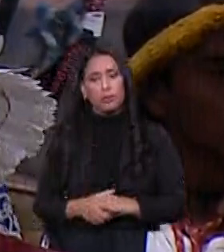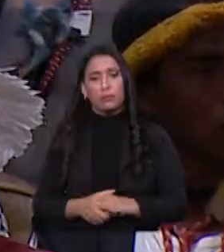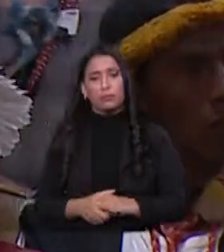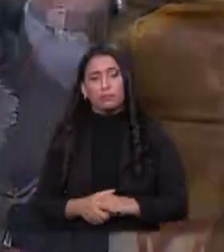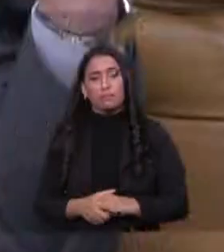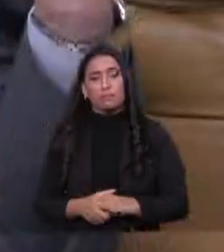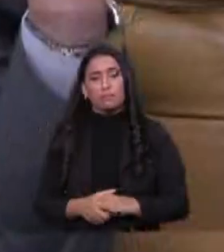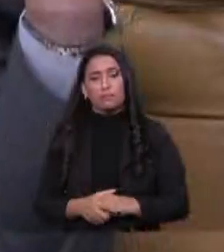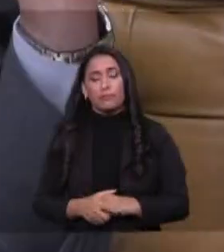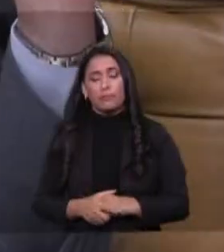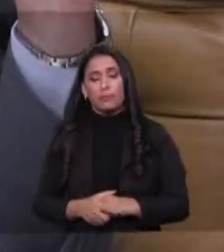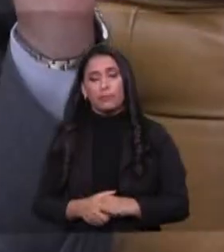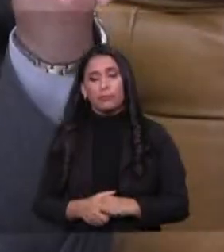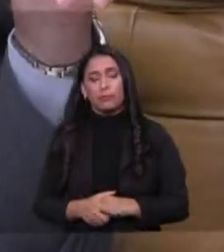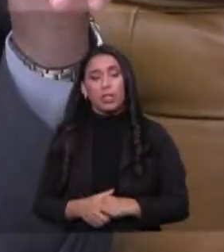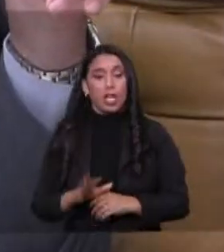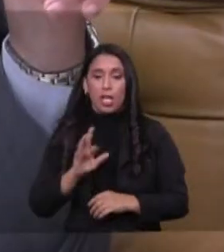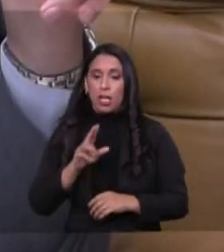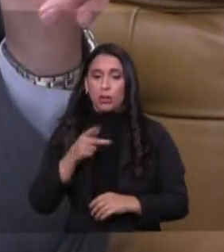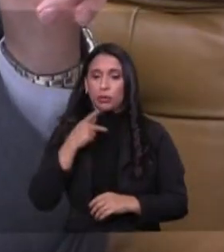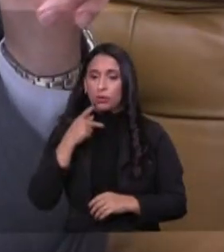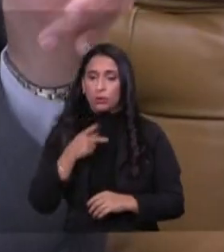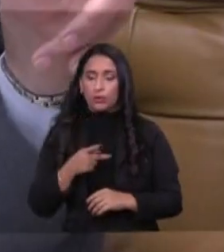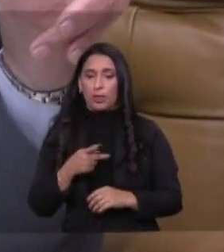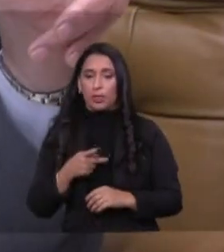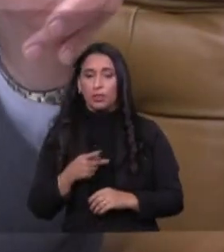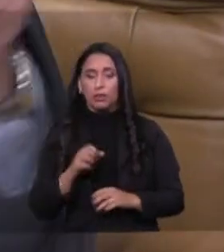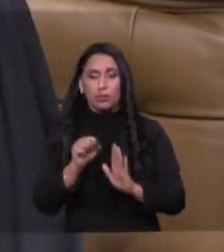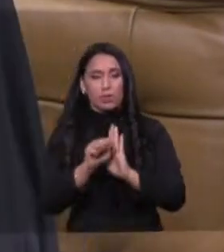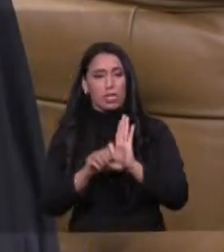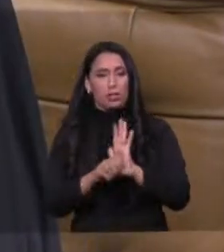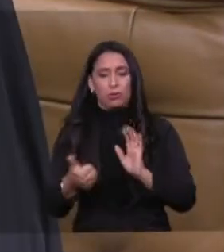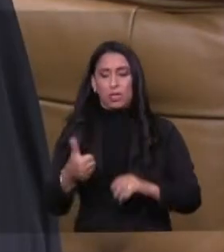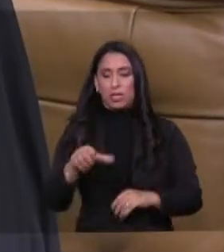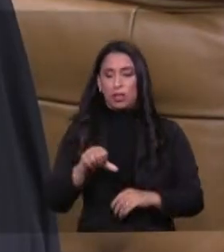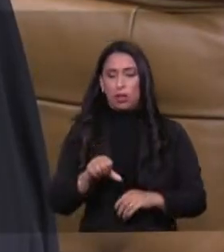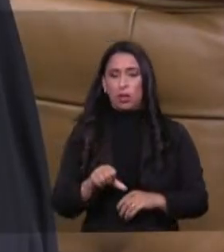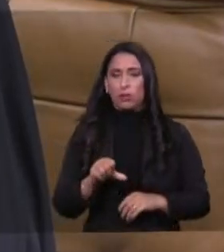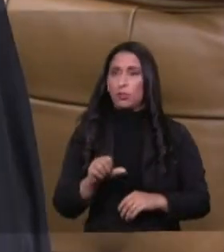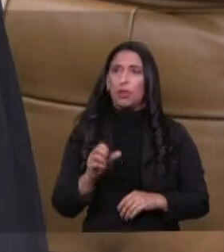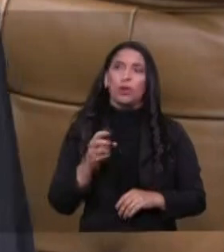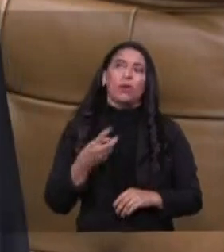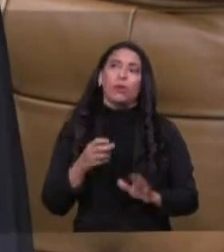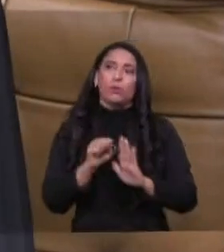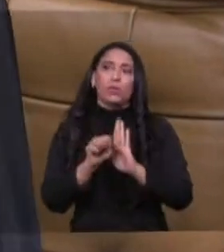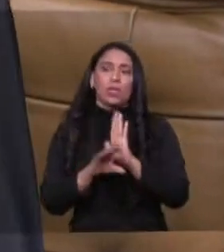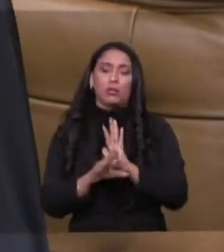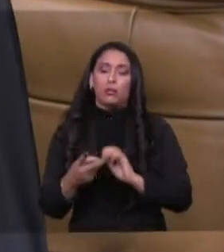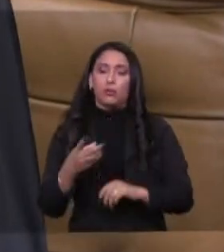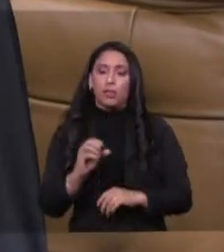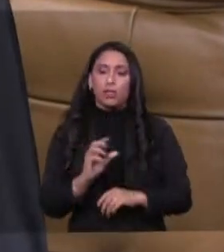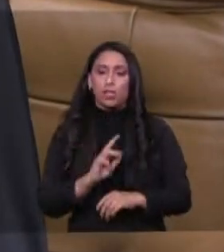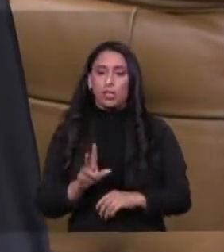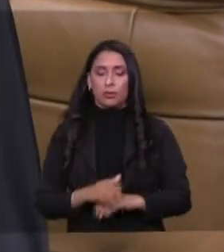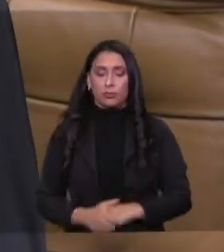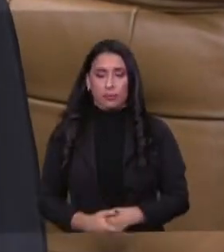E veja, não estou falando do século XIX nem do início do século XX.